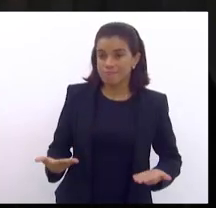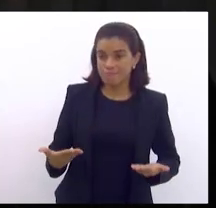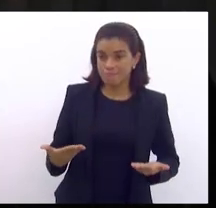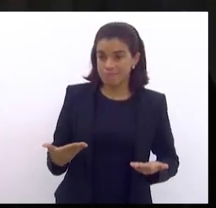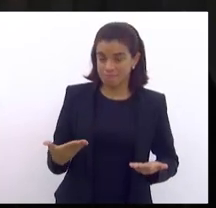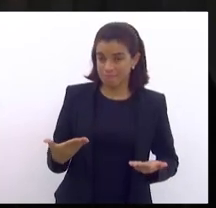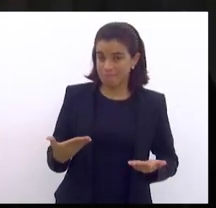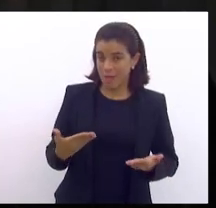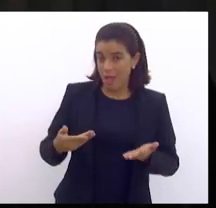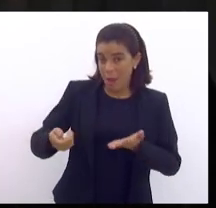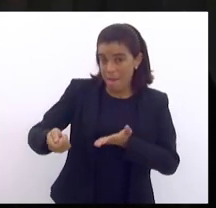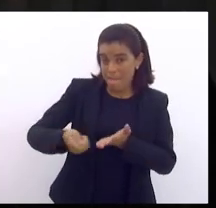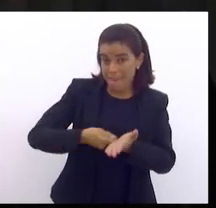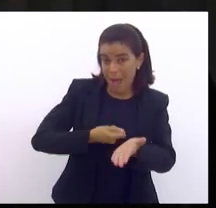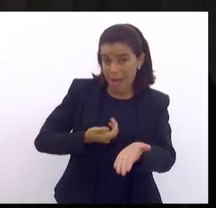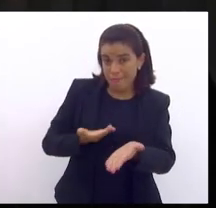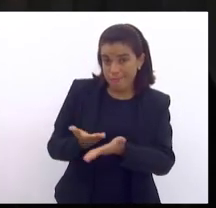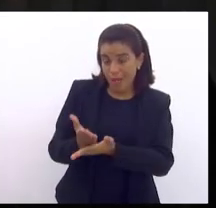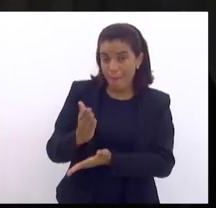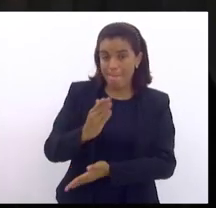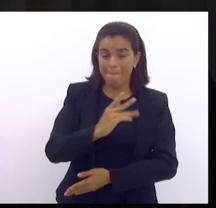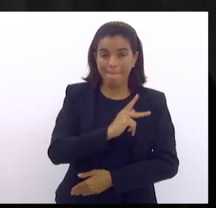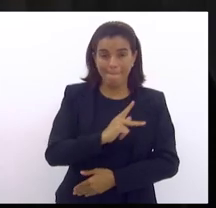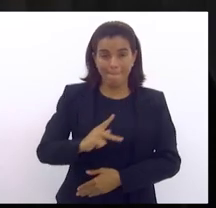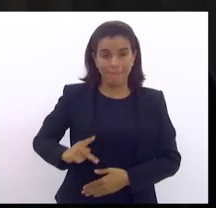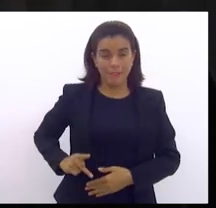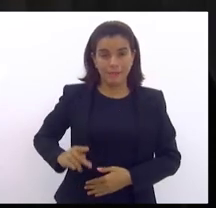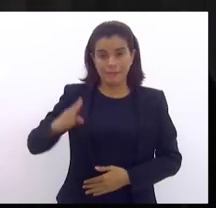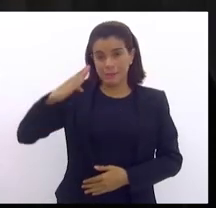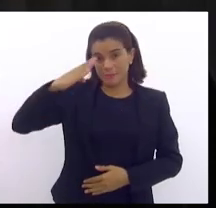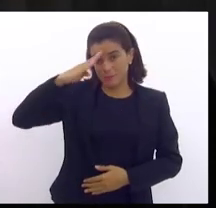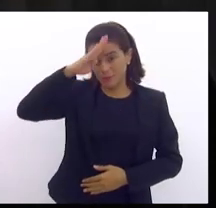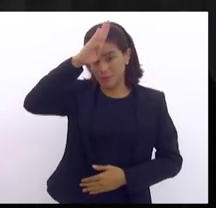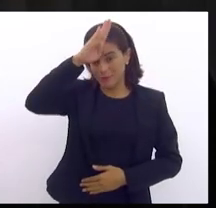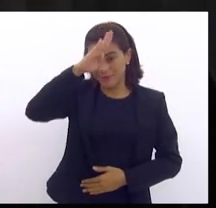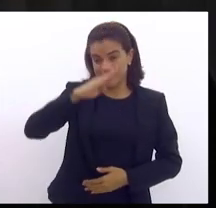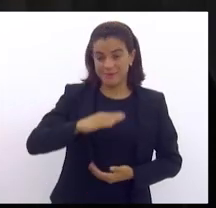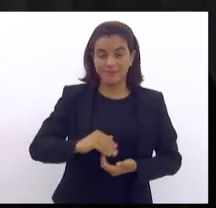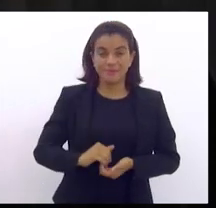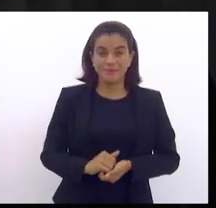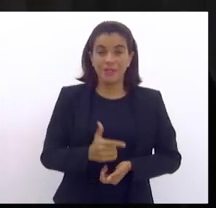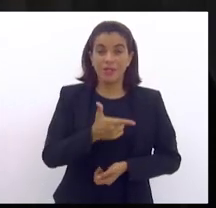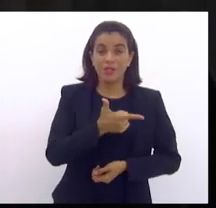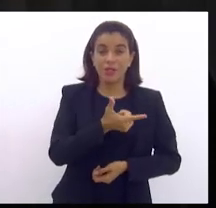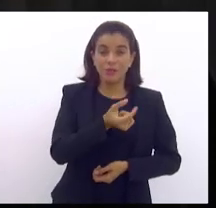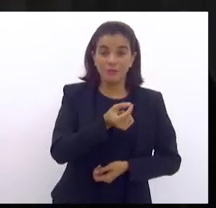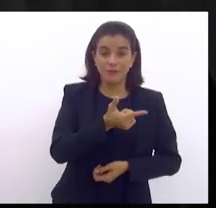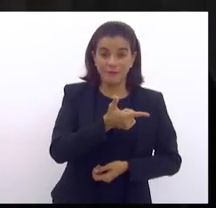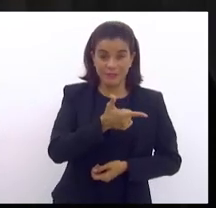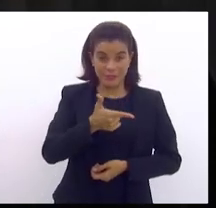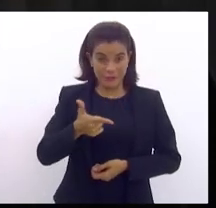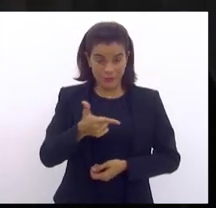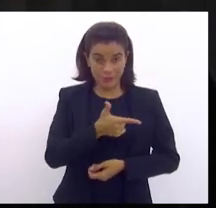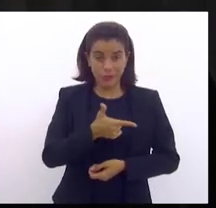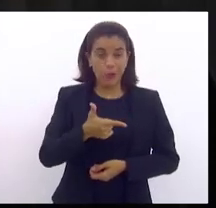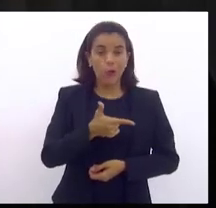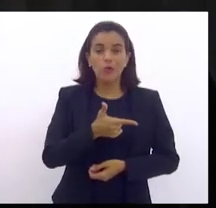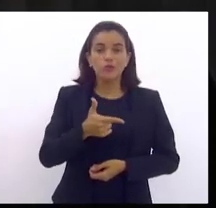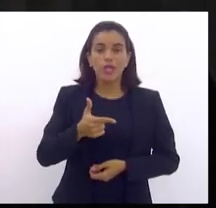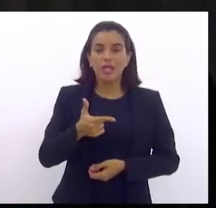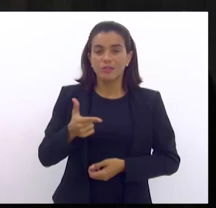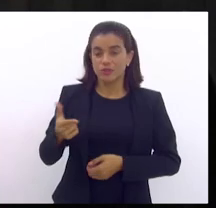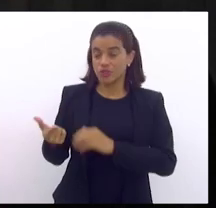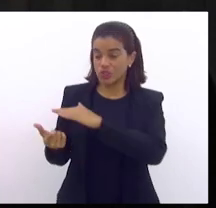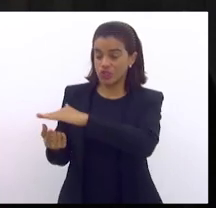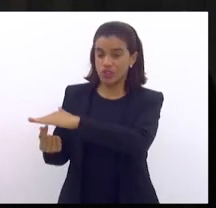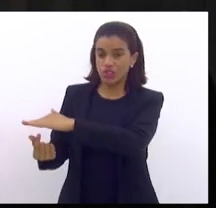a sanção do presidente Bolsonaro, que em 2022 tirou dos cofres